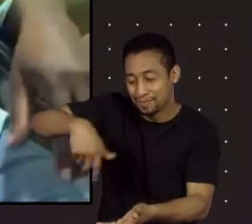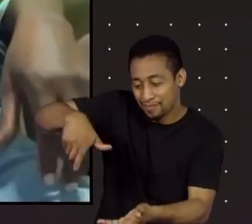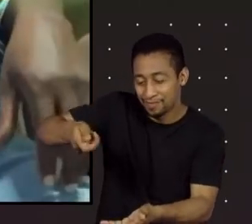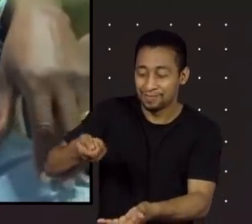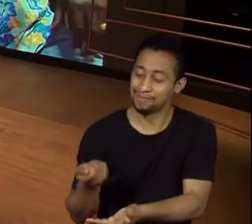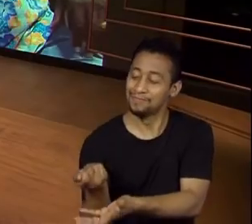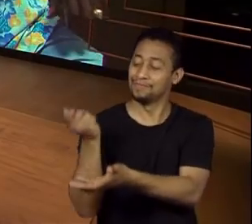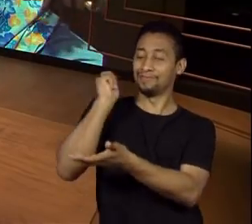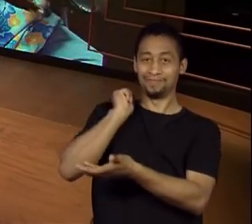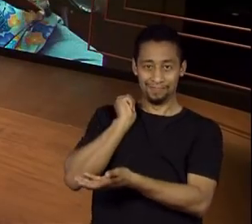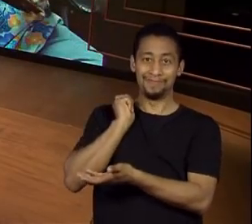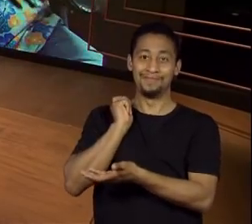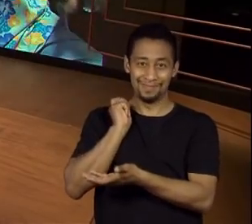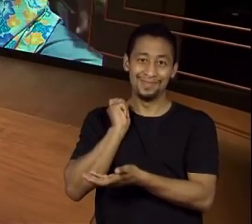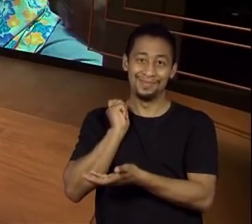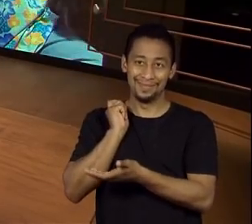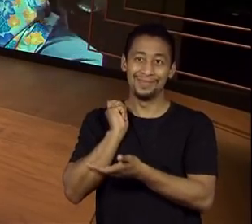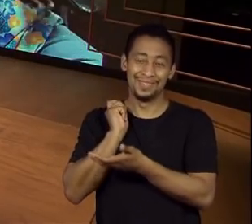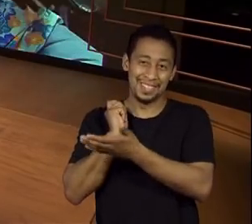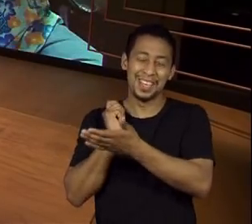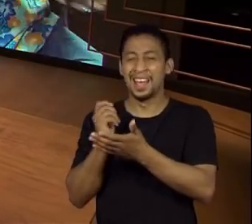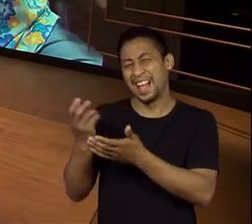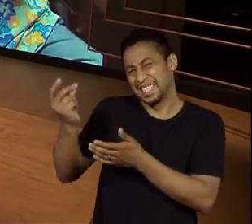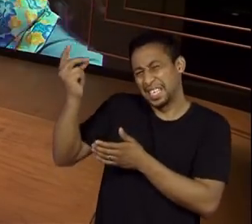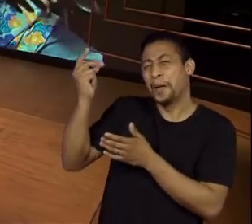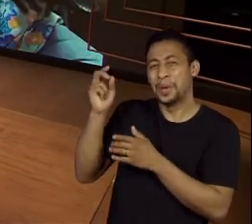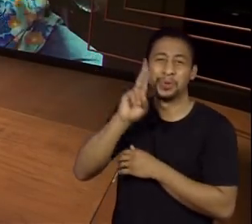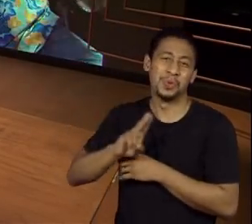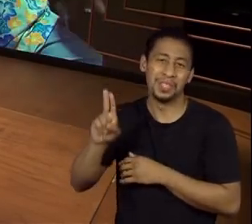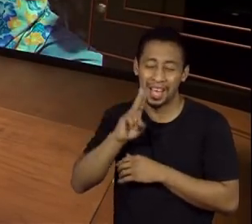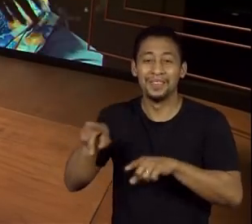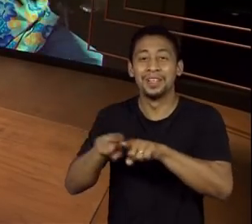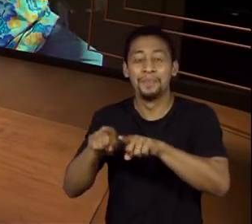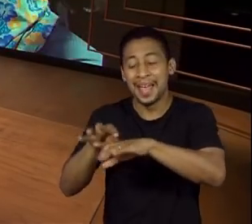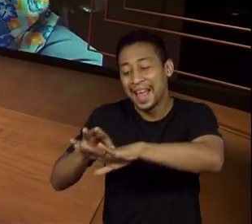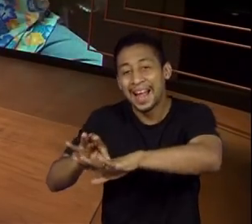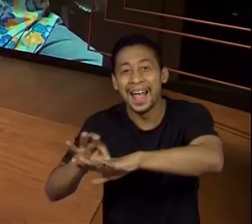tava uma rapadura, um pedacinho de carne seca,